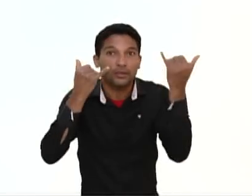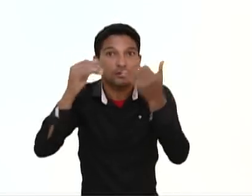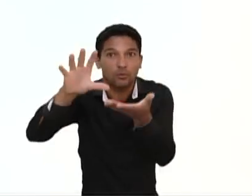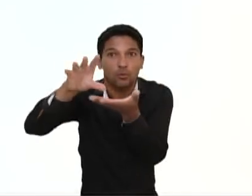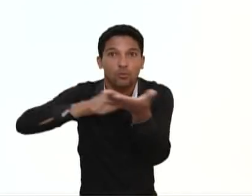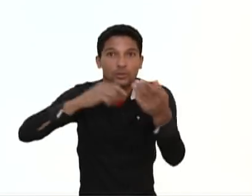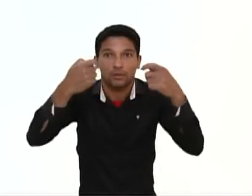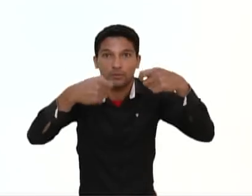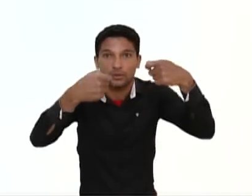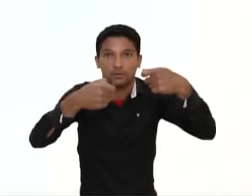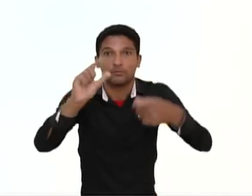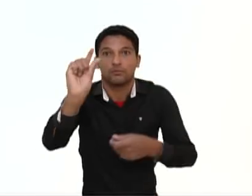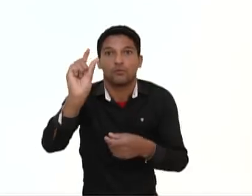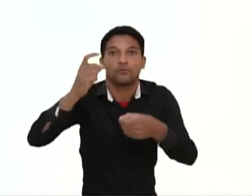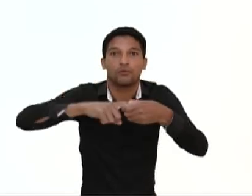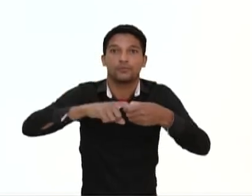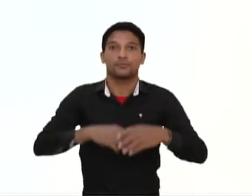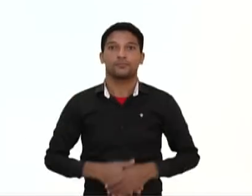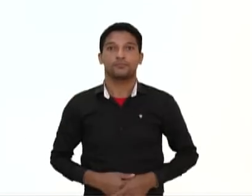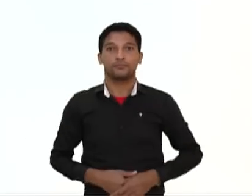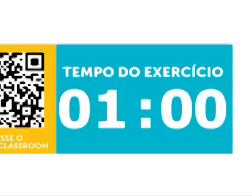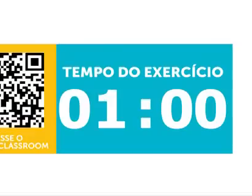continuar.